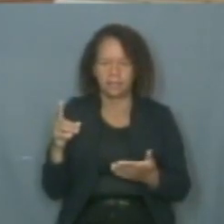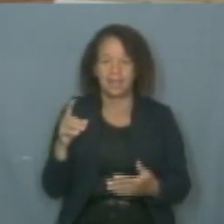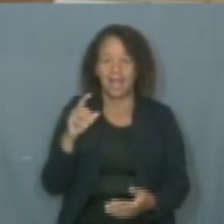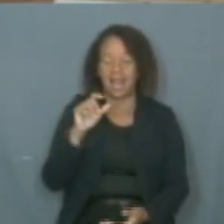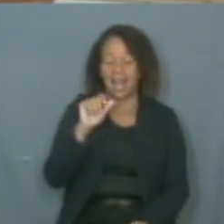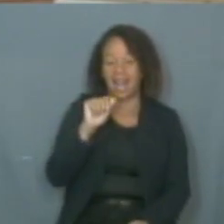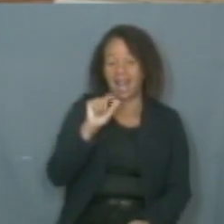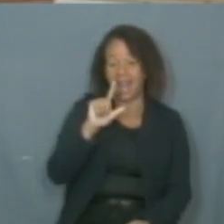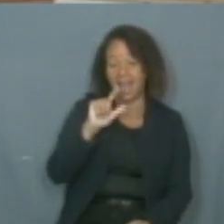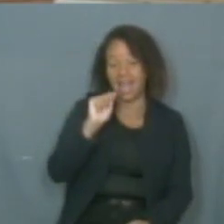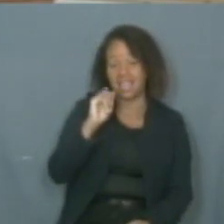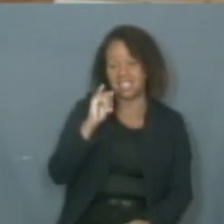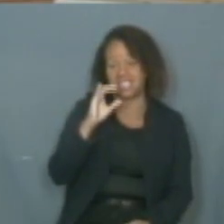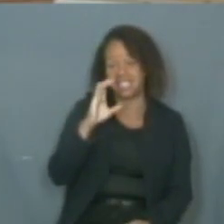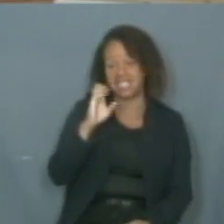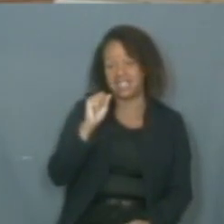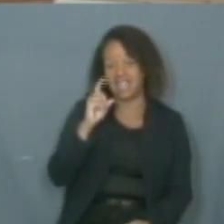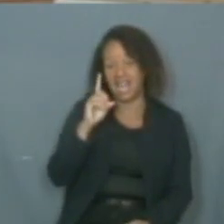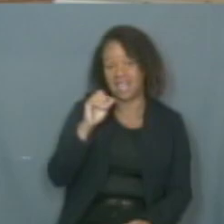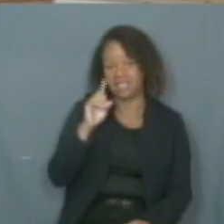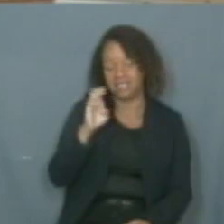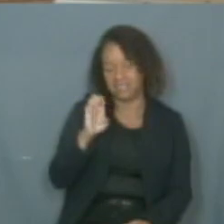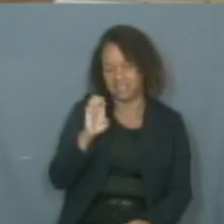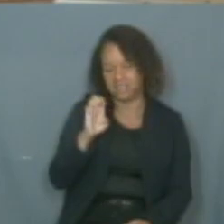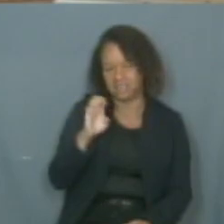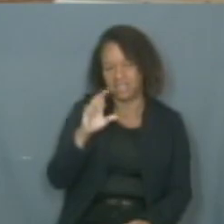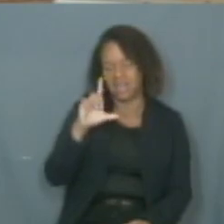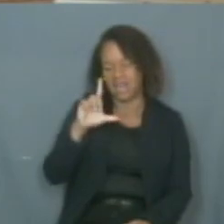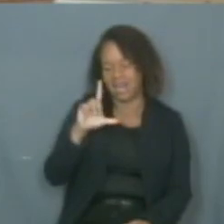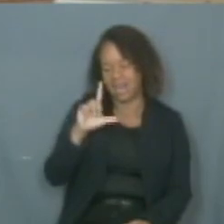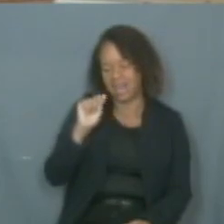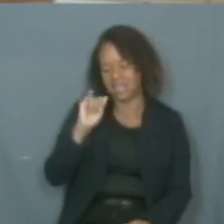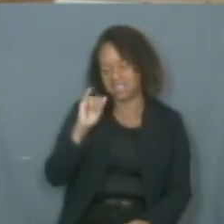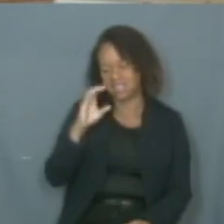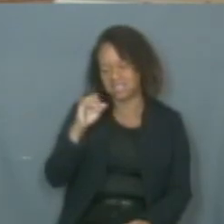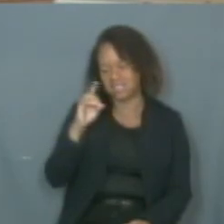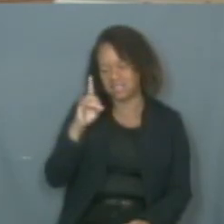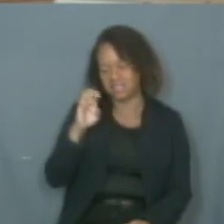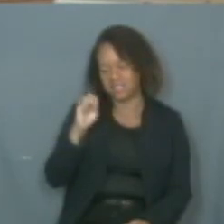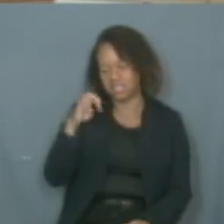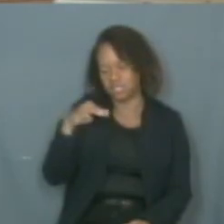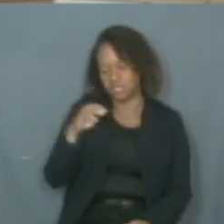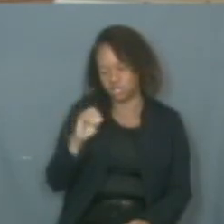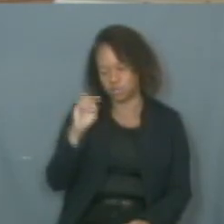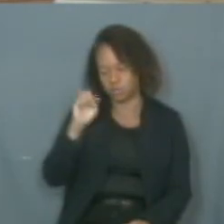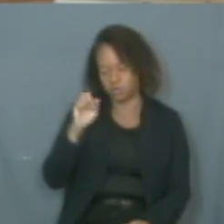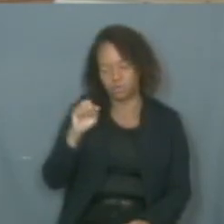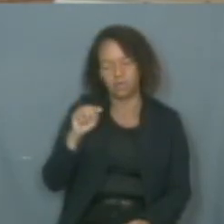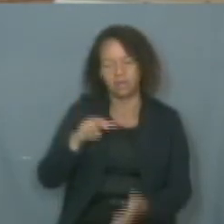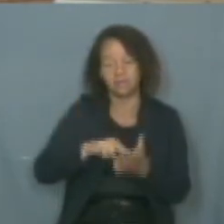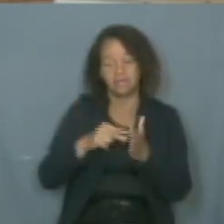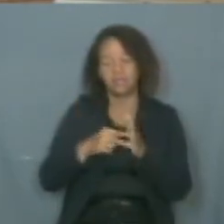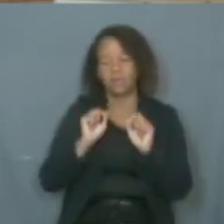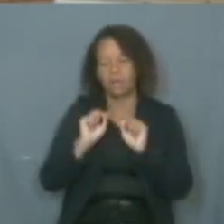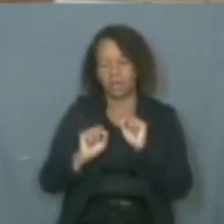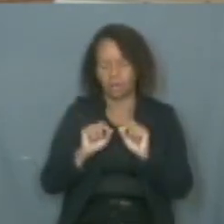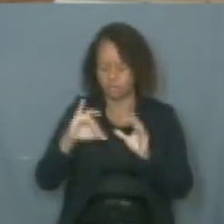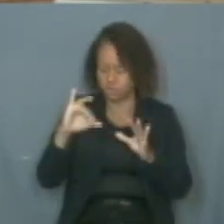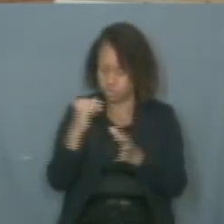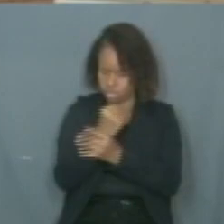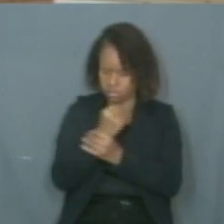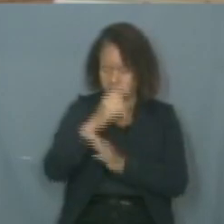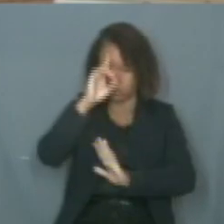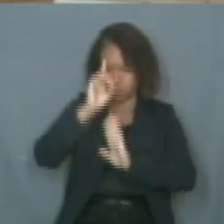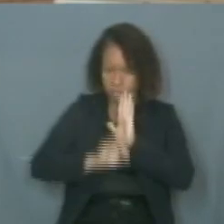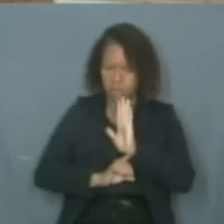Laicidade é diferente de laicismo. Laicidade é justamente essa definição. É você garantir o direito de